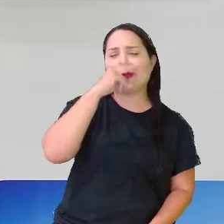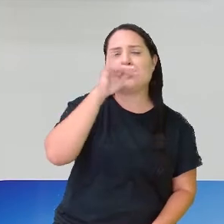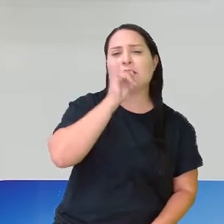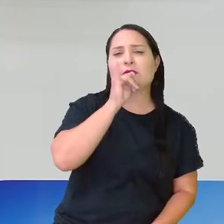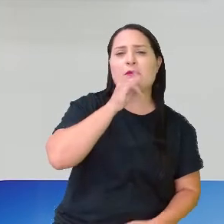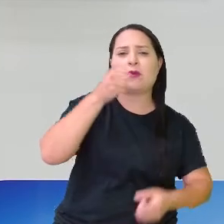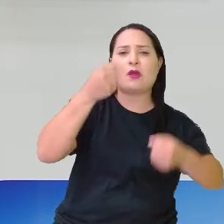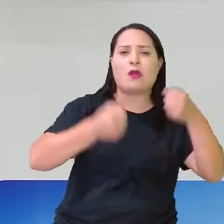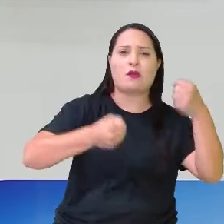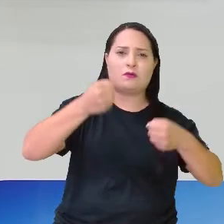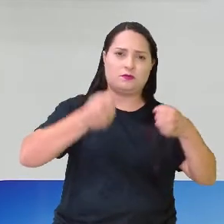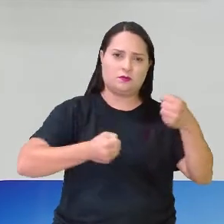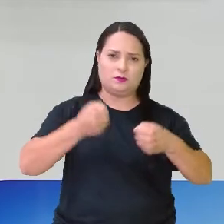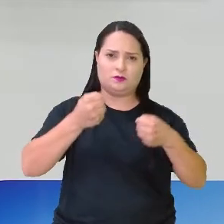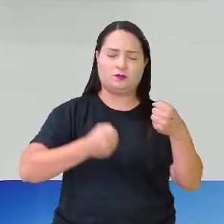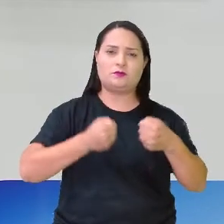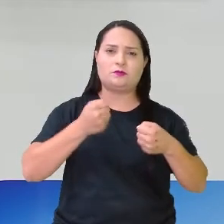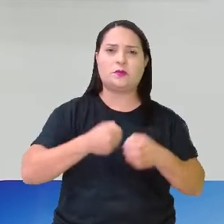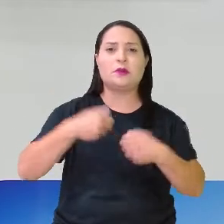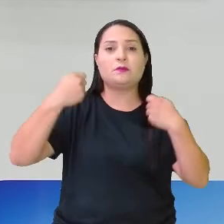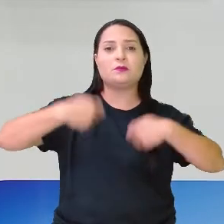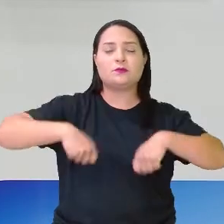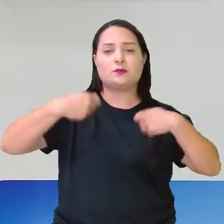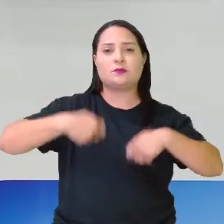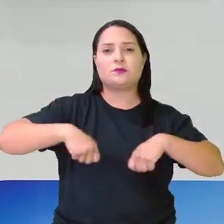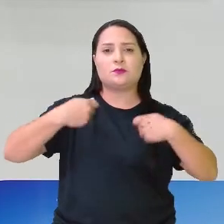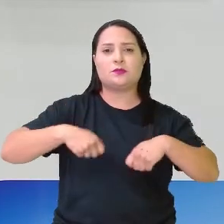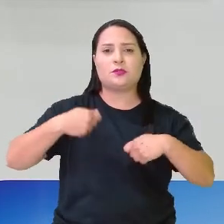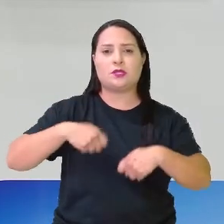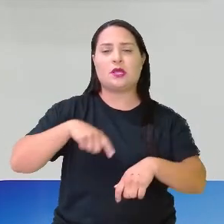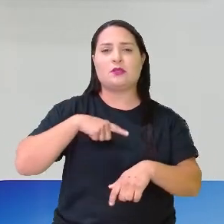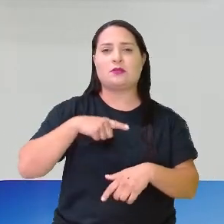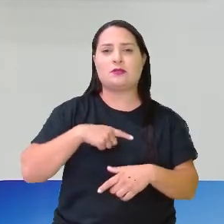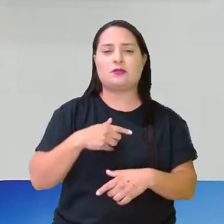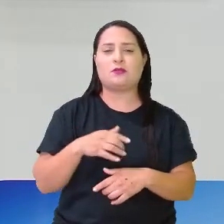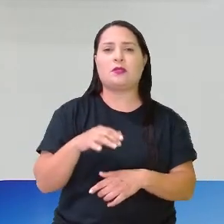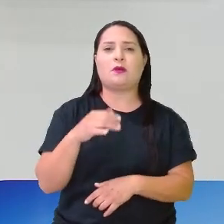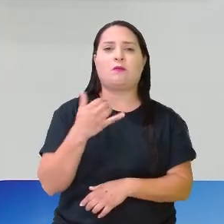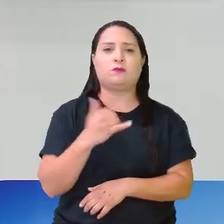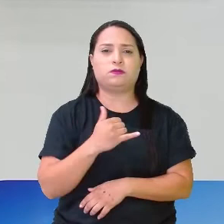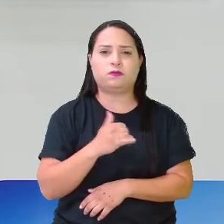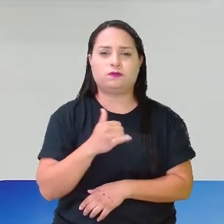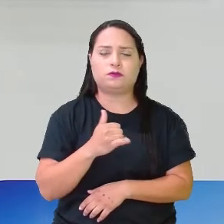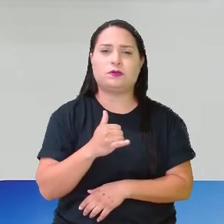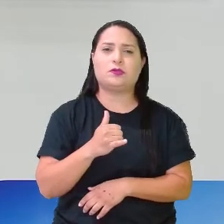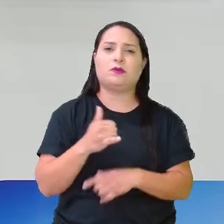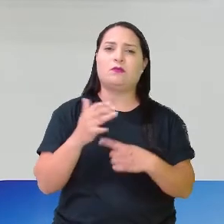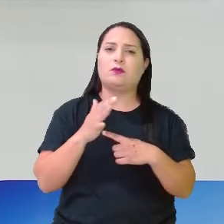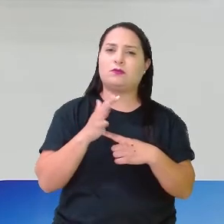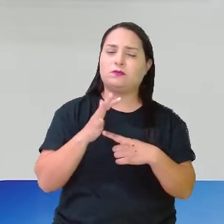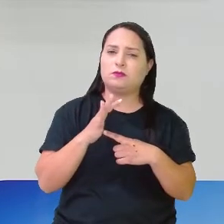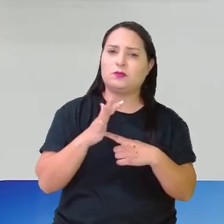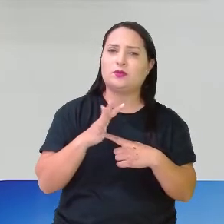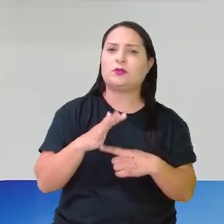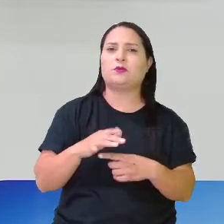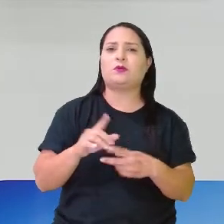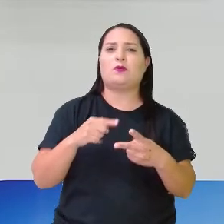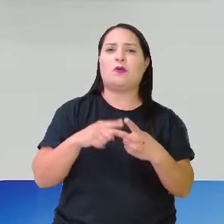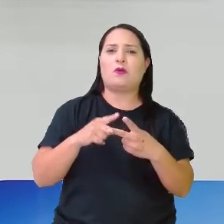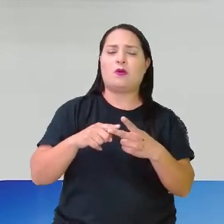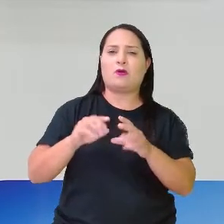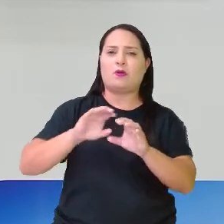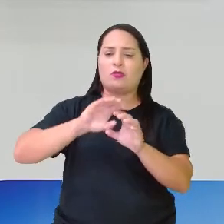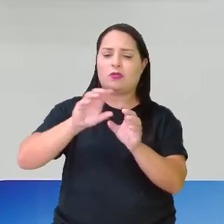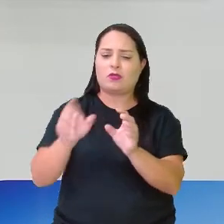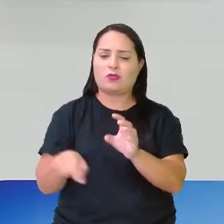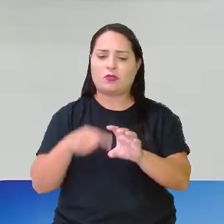equipamento, mas vamos usar um carro. O carro ele precisa estar com o motor funcionando, as engrenagens, né? Os pneus têm que estar